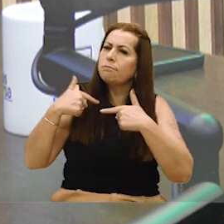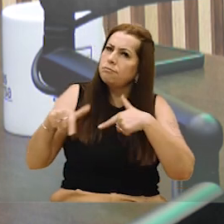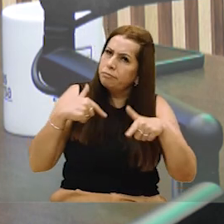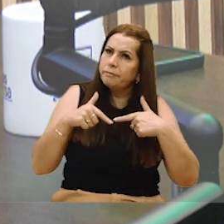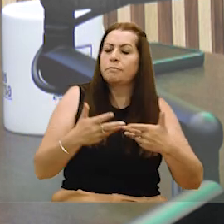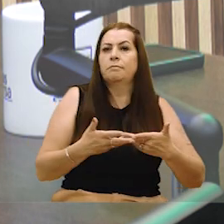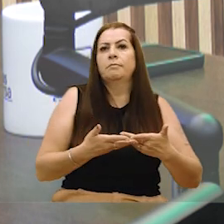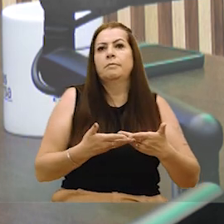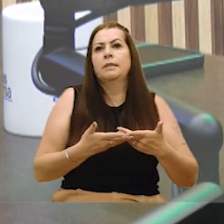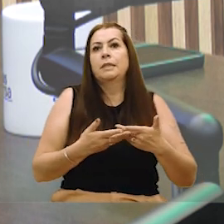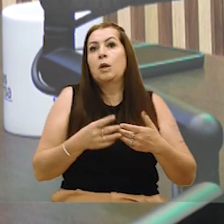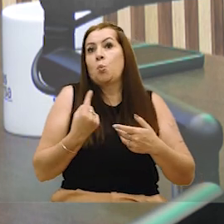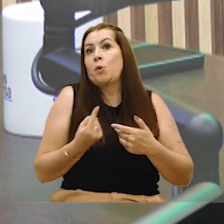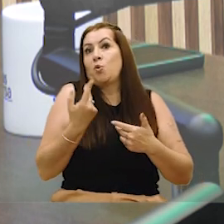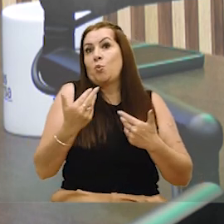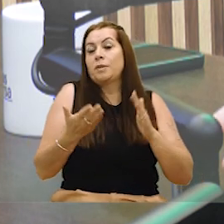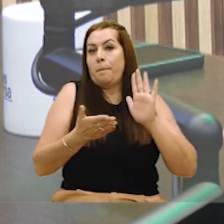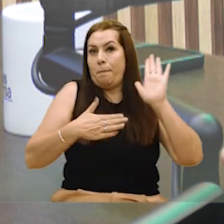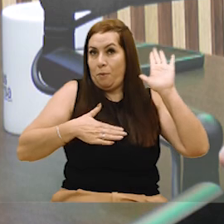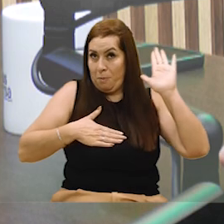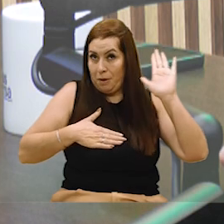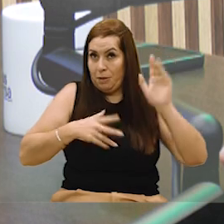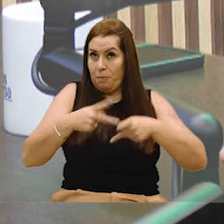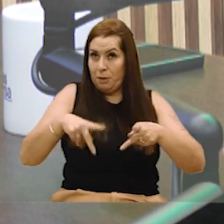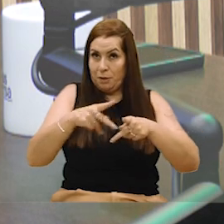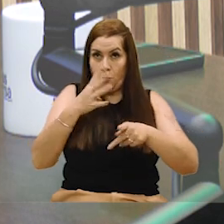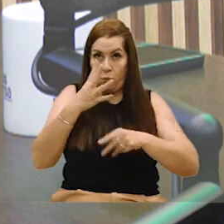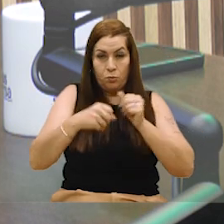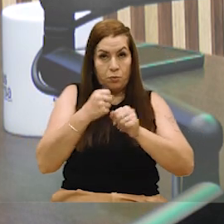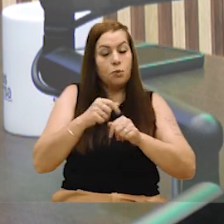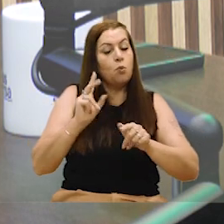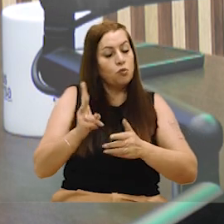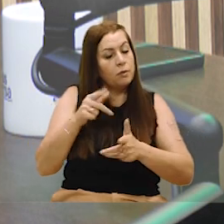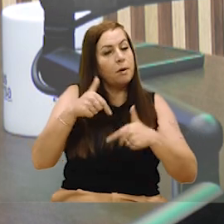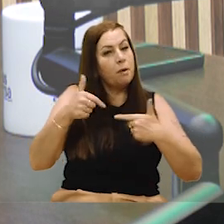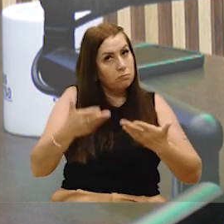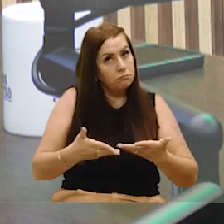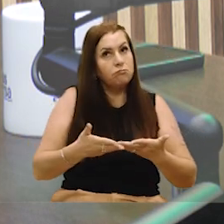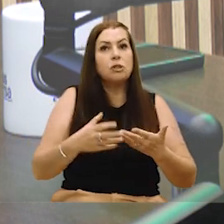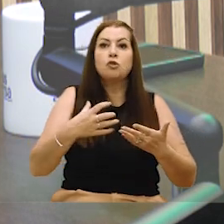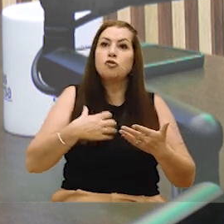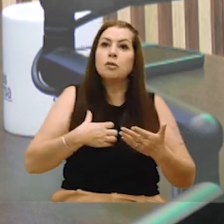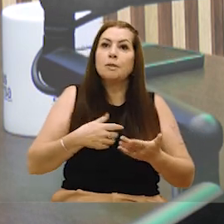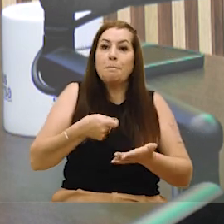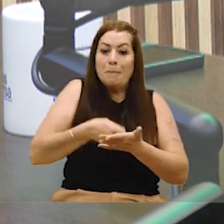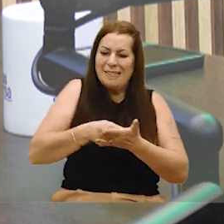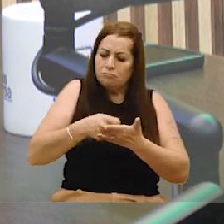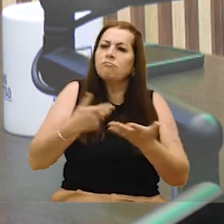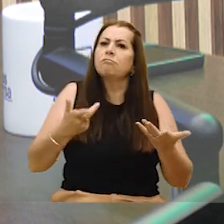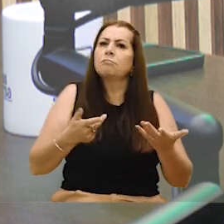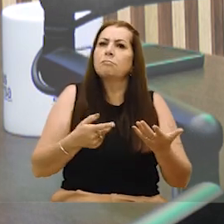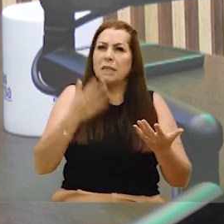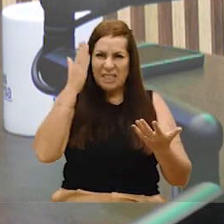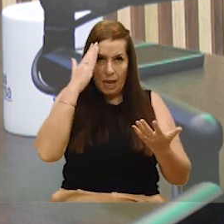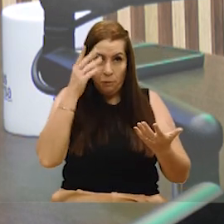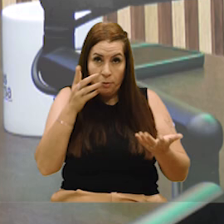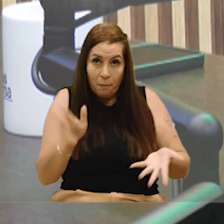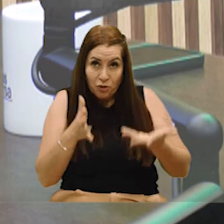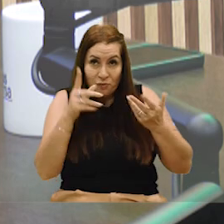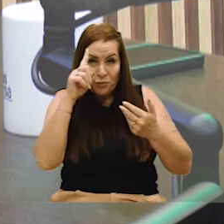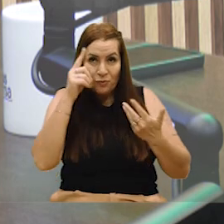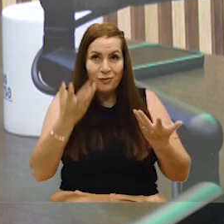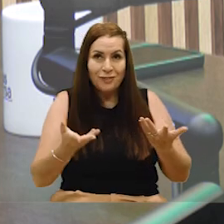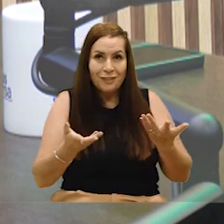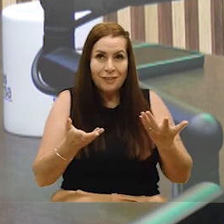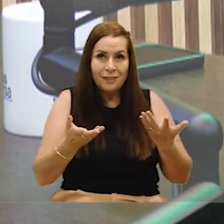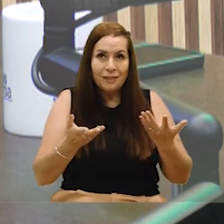Trabalhar. E a única coisa que eu prometo para a população nesses 4 anos é continuar trabalhando de forma mais intensa. Sabe, Fábio, o que me